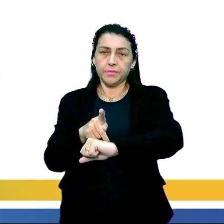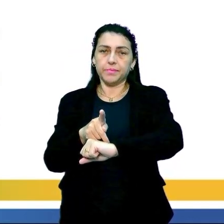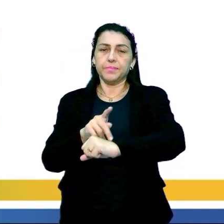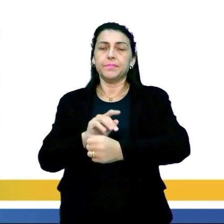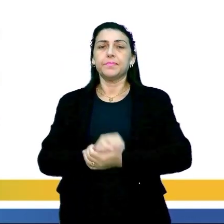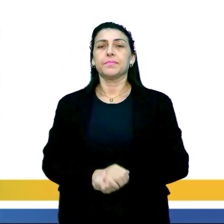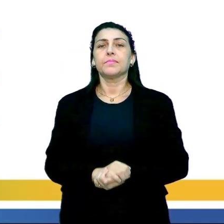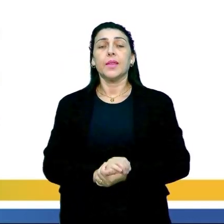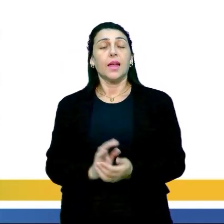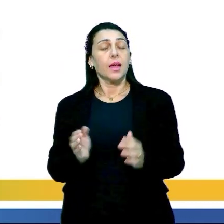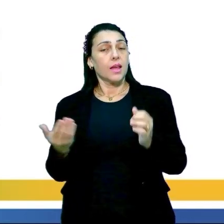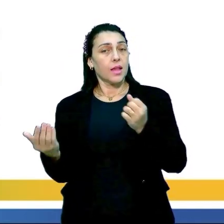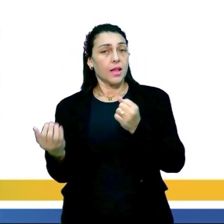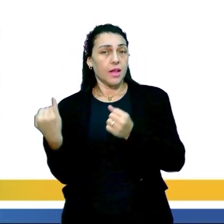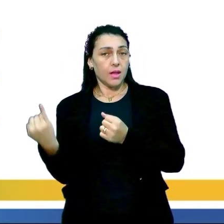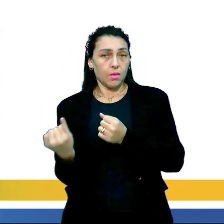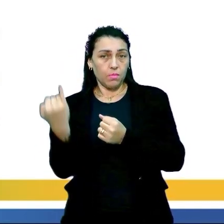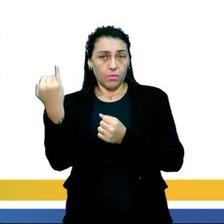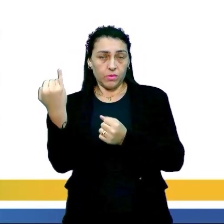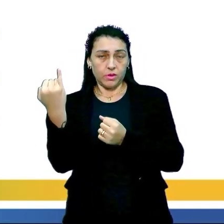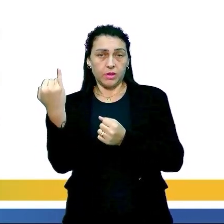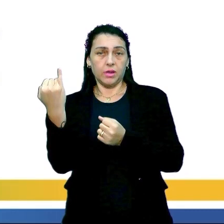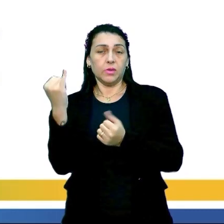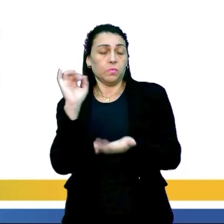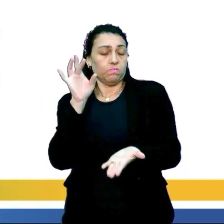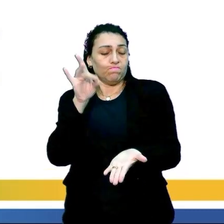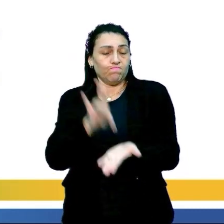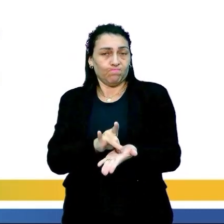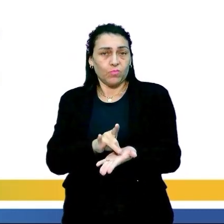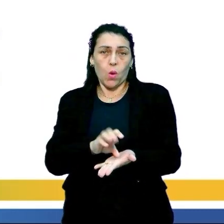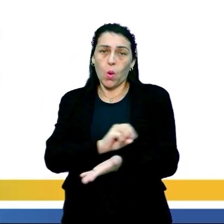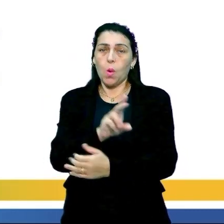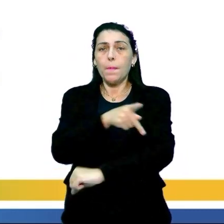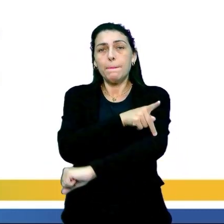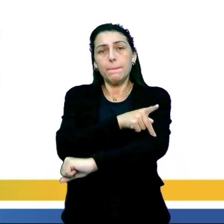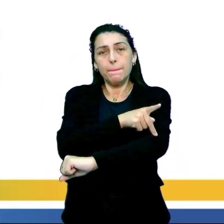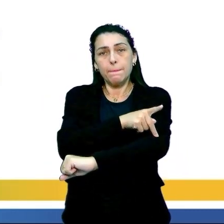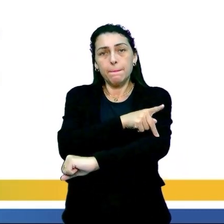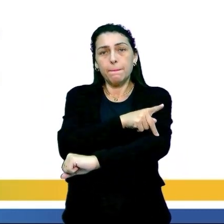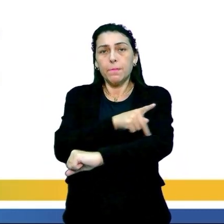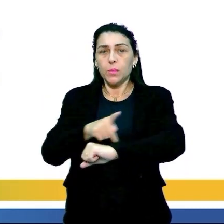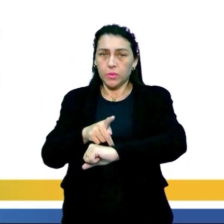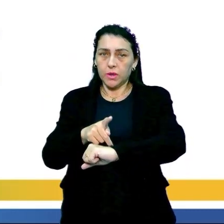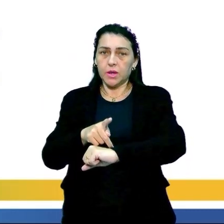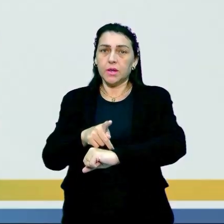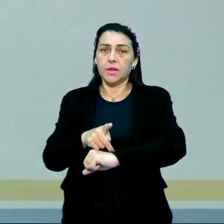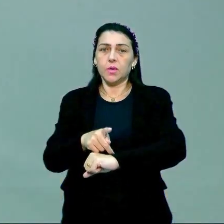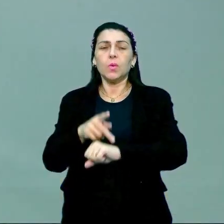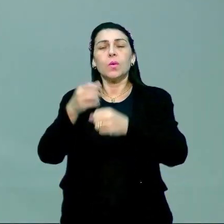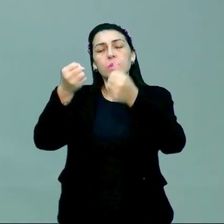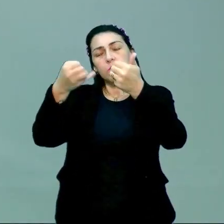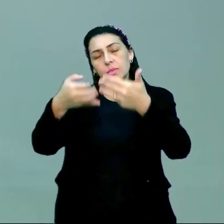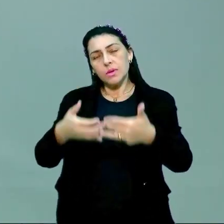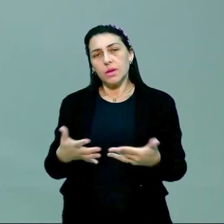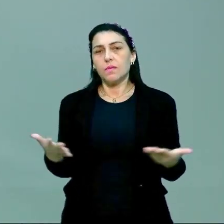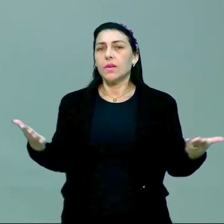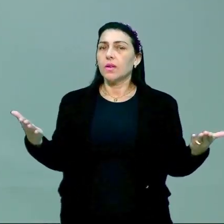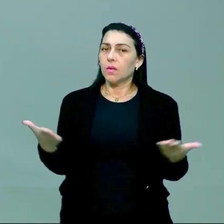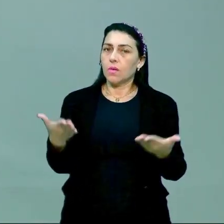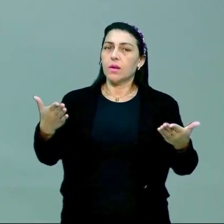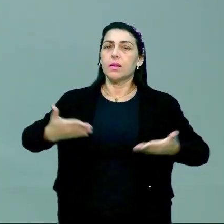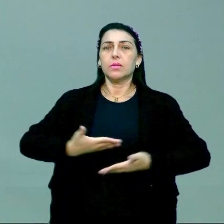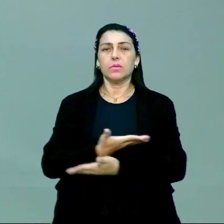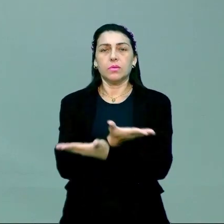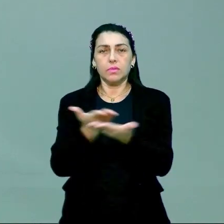culturas fundamentadas em originalidade ou pureza, o que eu explicava agora há pouco a